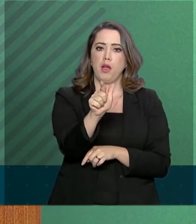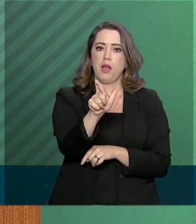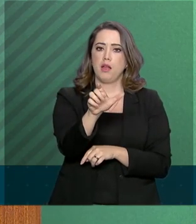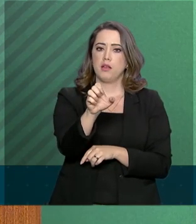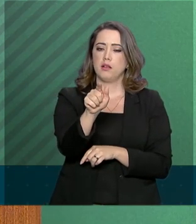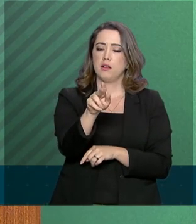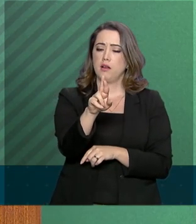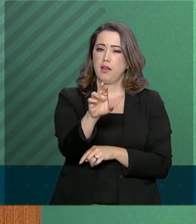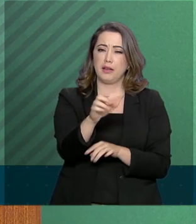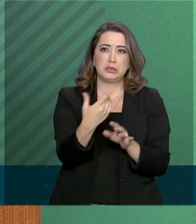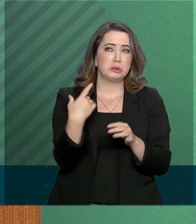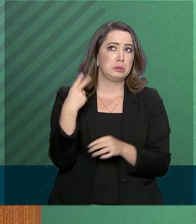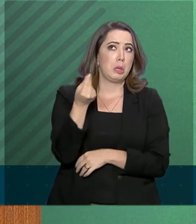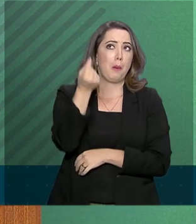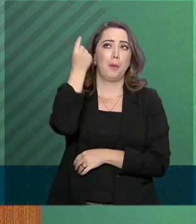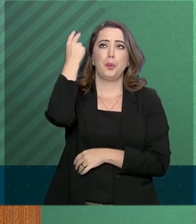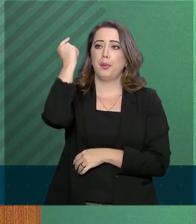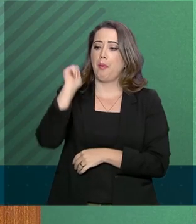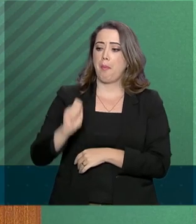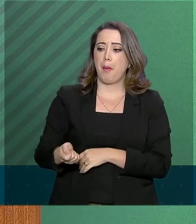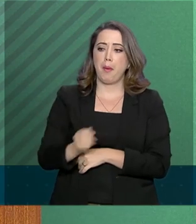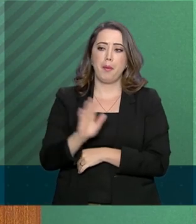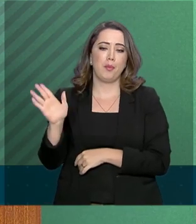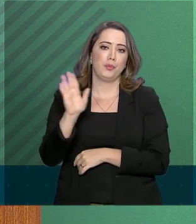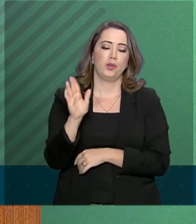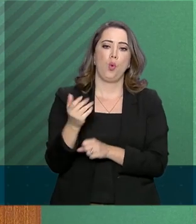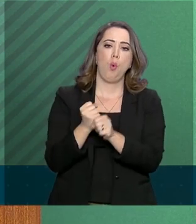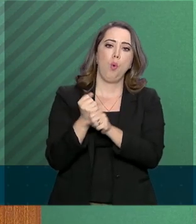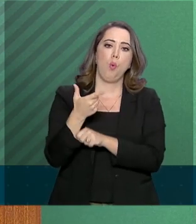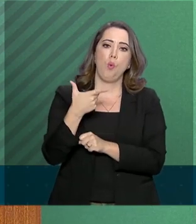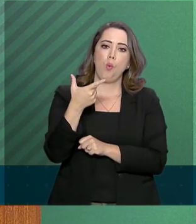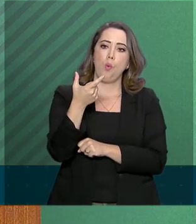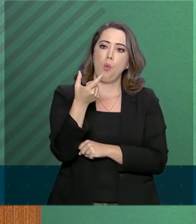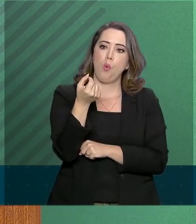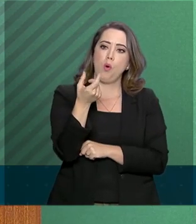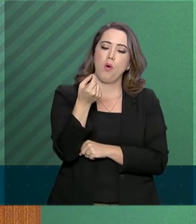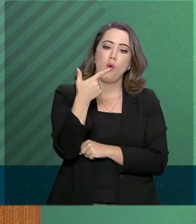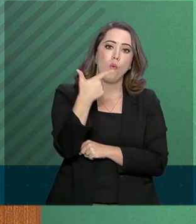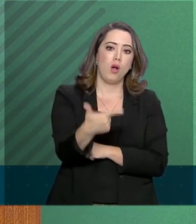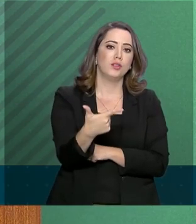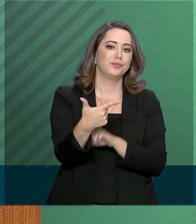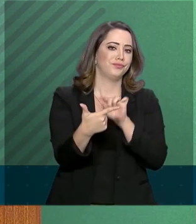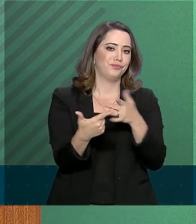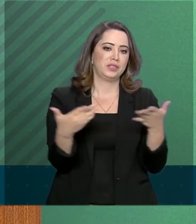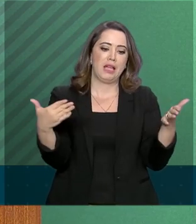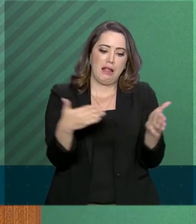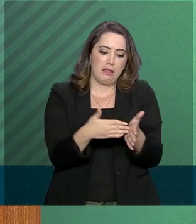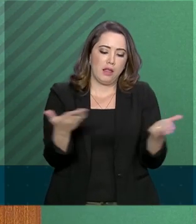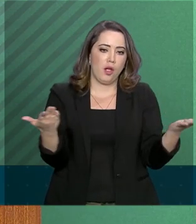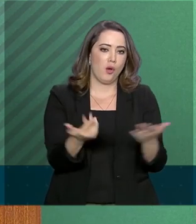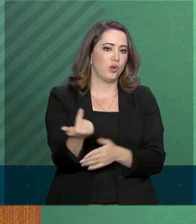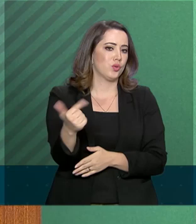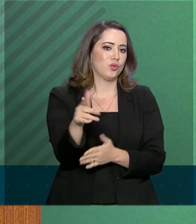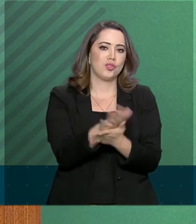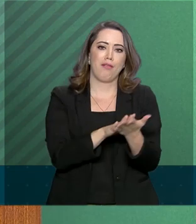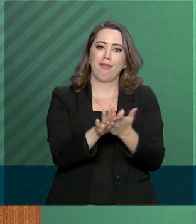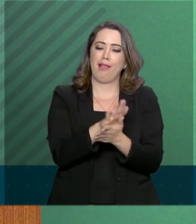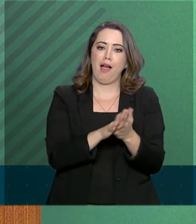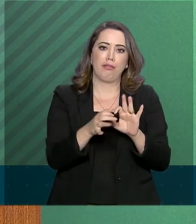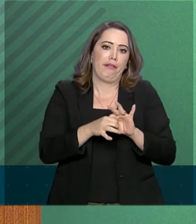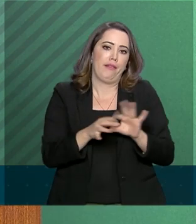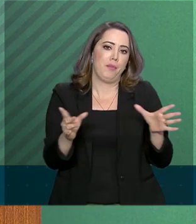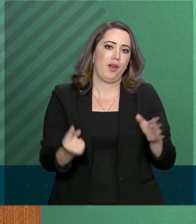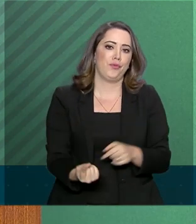e até hoje não havia sequer sido liberado um quilômetro